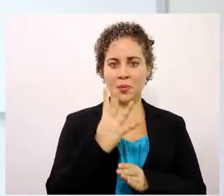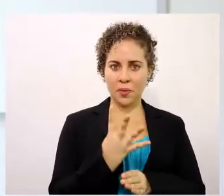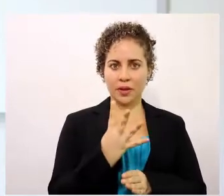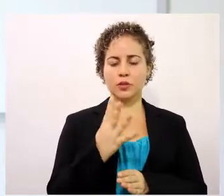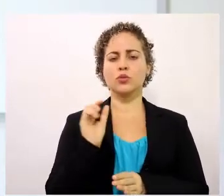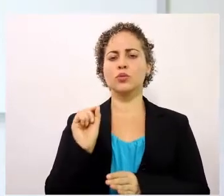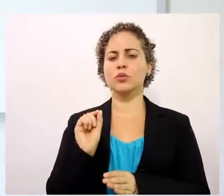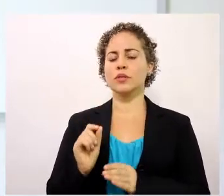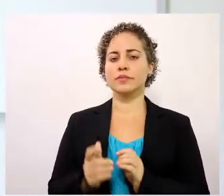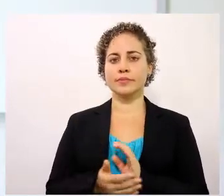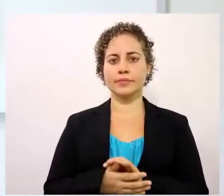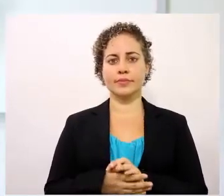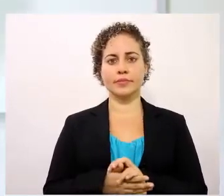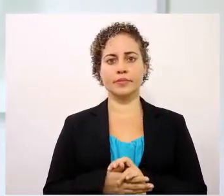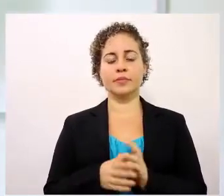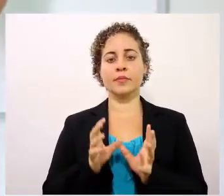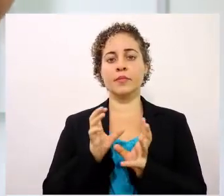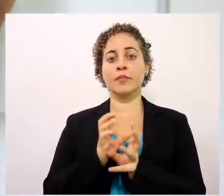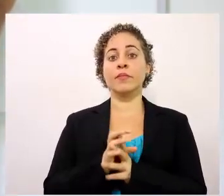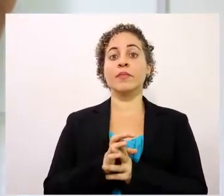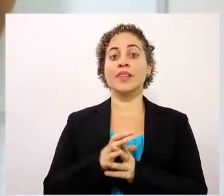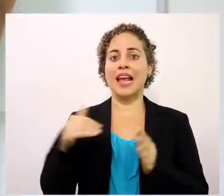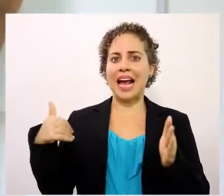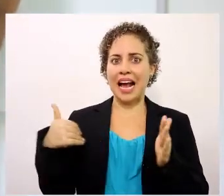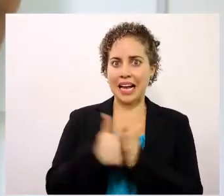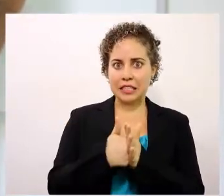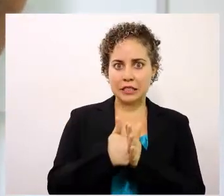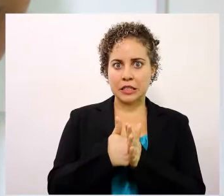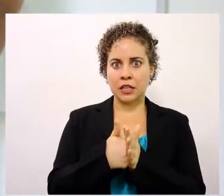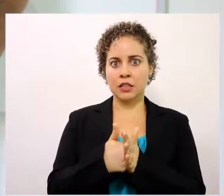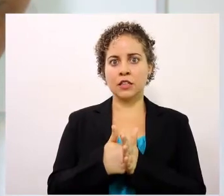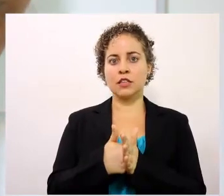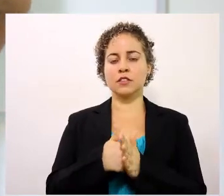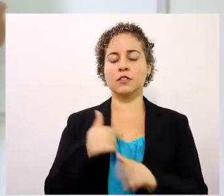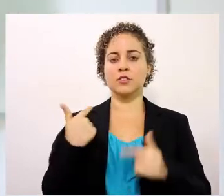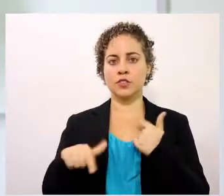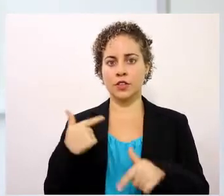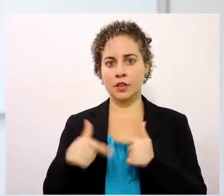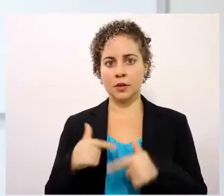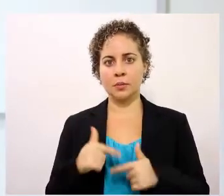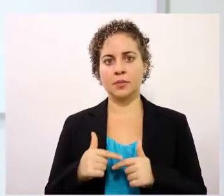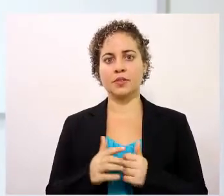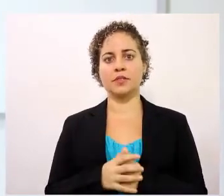4 o quê? Acidentes de trabalho